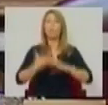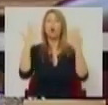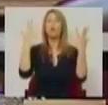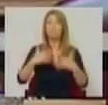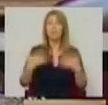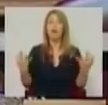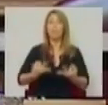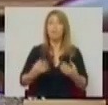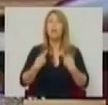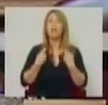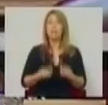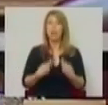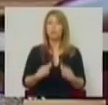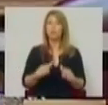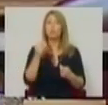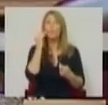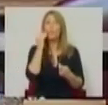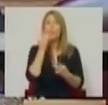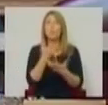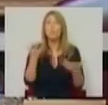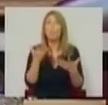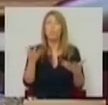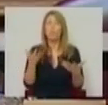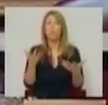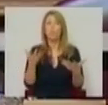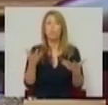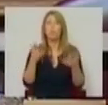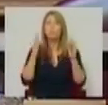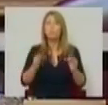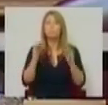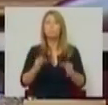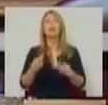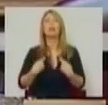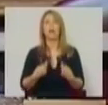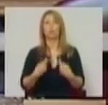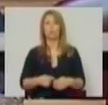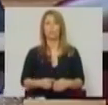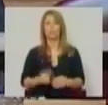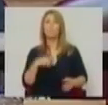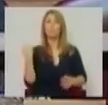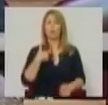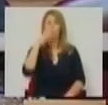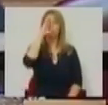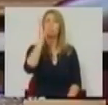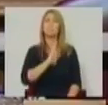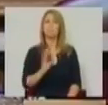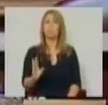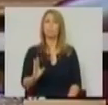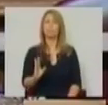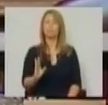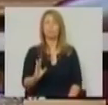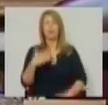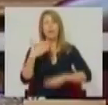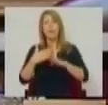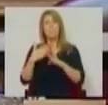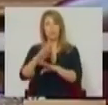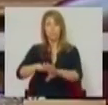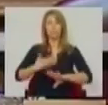efetivamente gastos e em que medida é que serão efetivamente gastos. E nós sabemos que uma parte desses